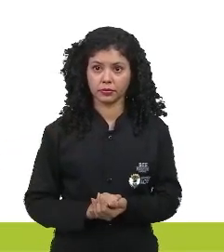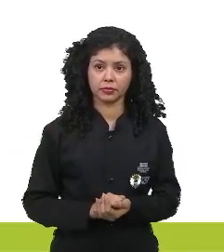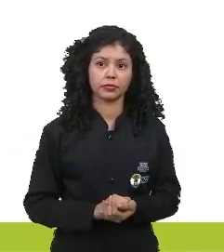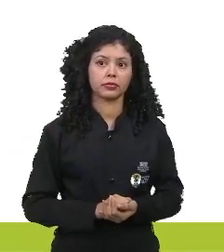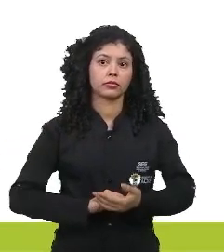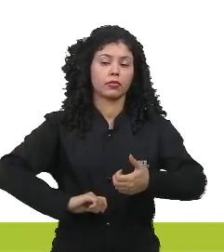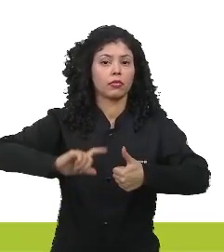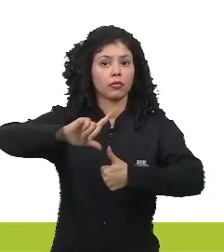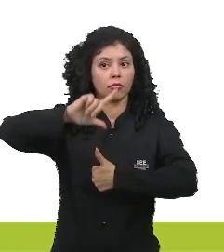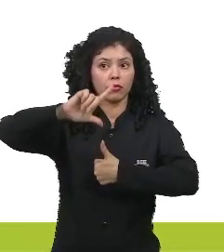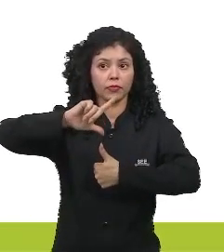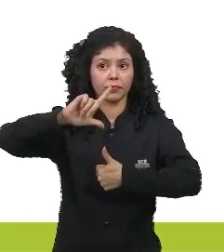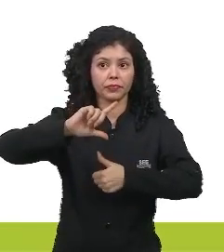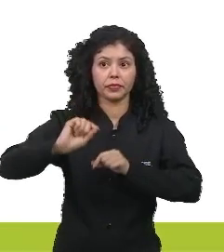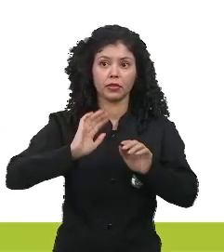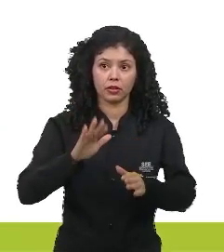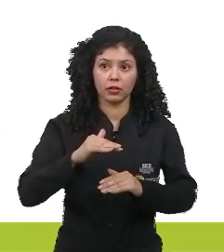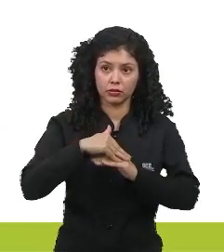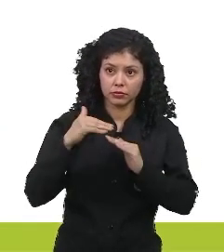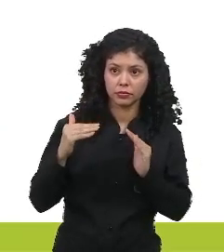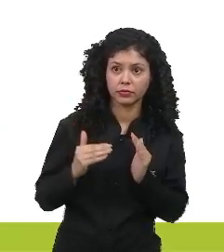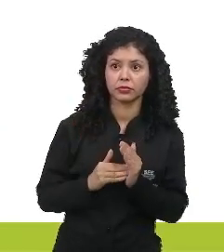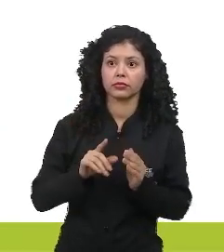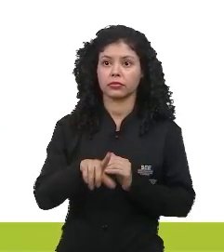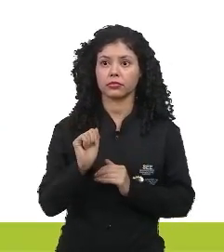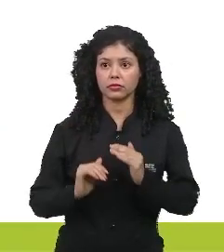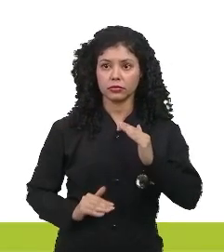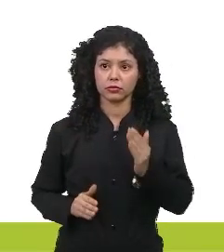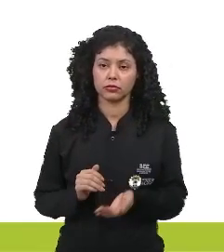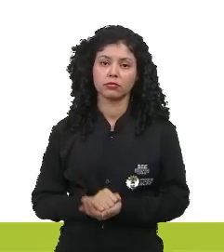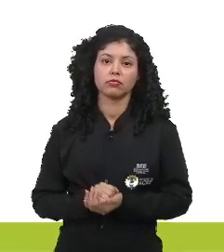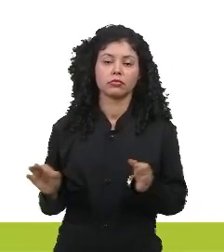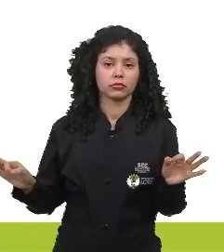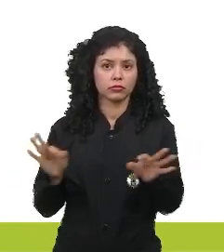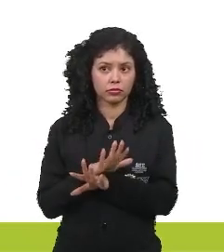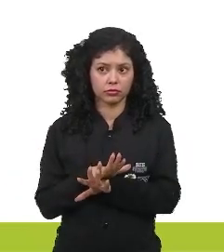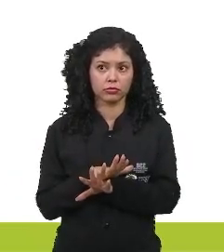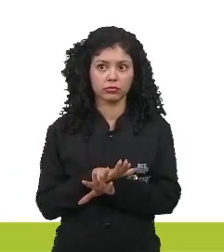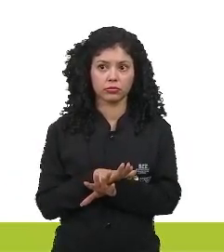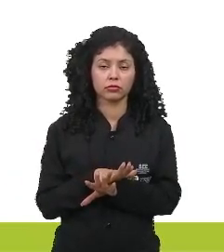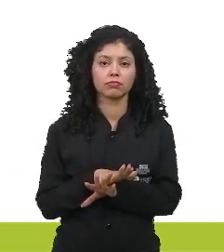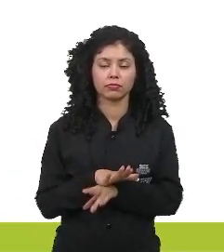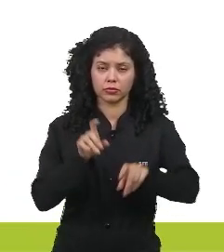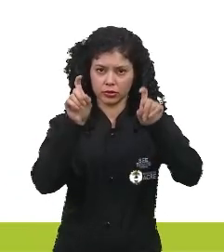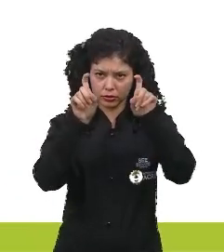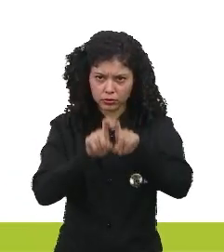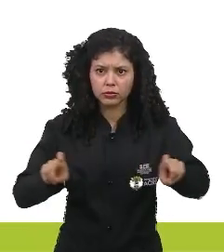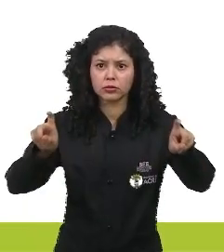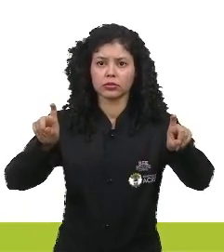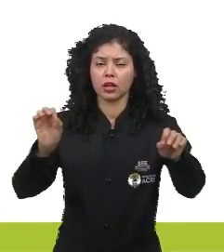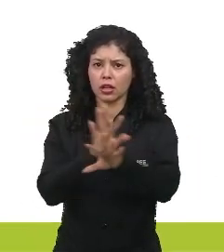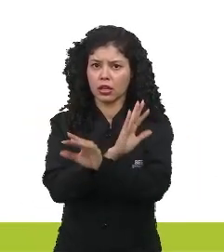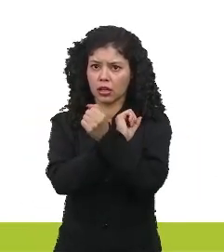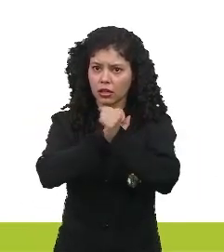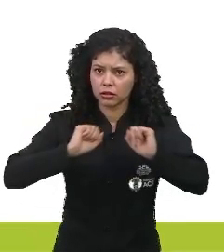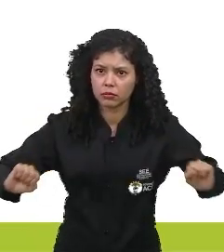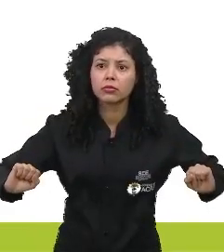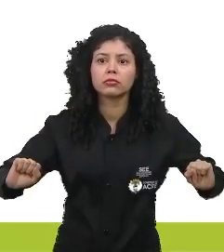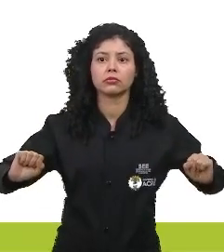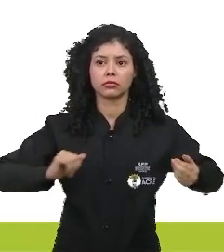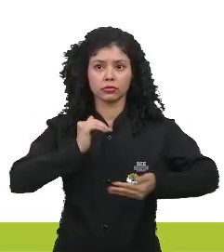países latino-americanos, quase todos decidiram suprimir o tráfico e a própria